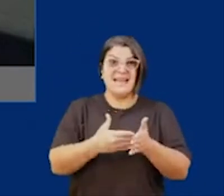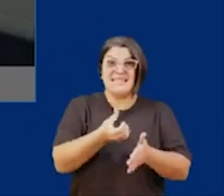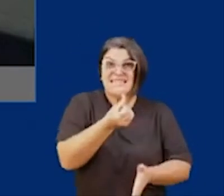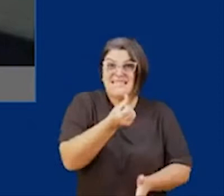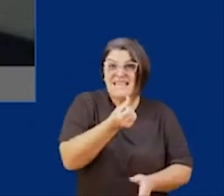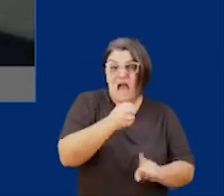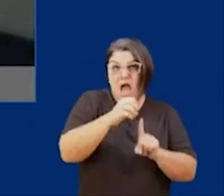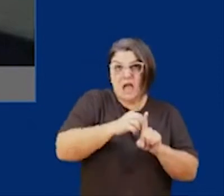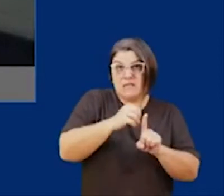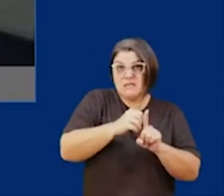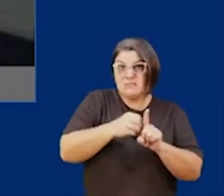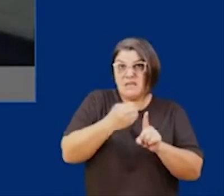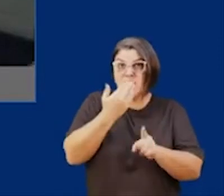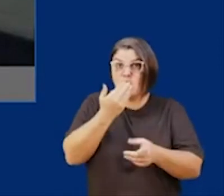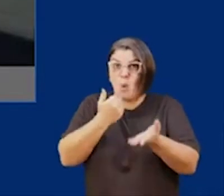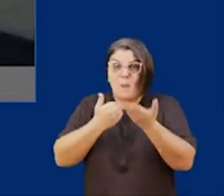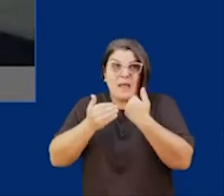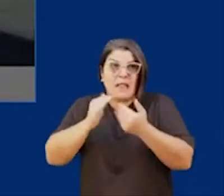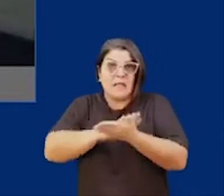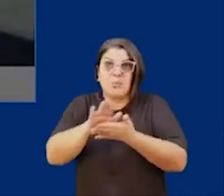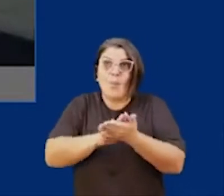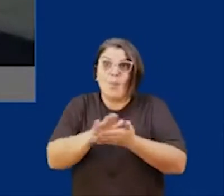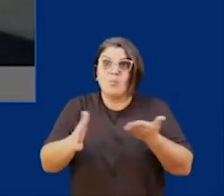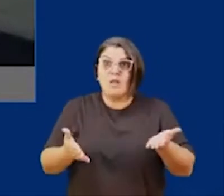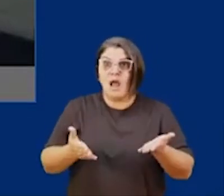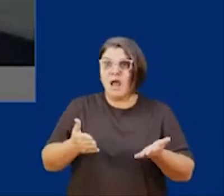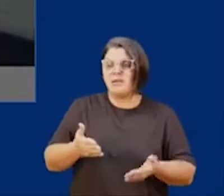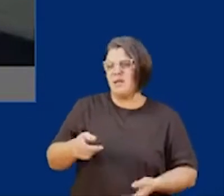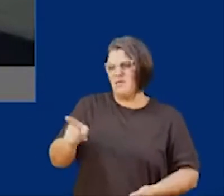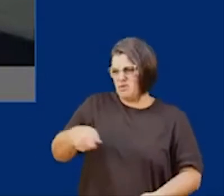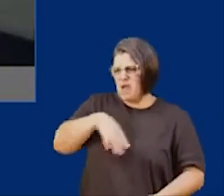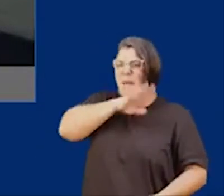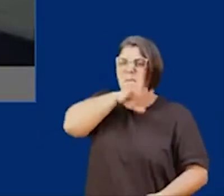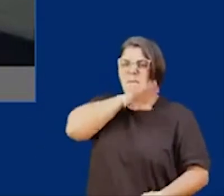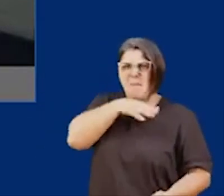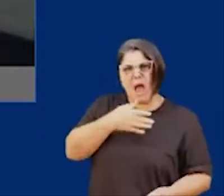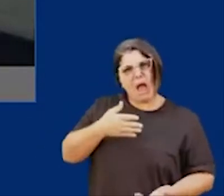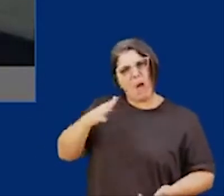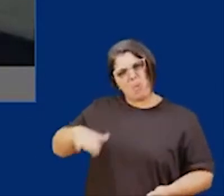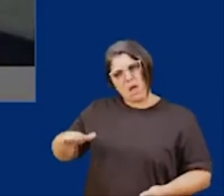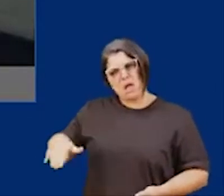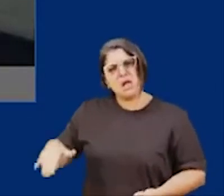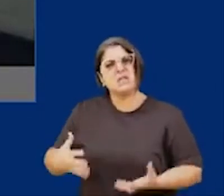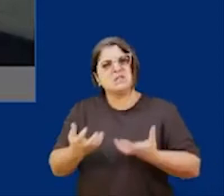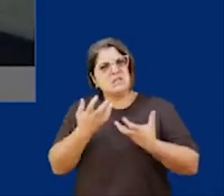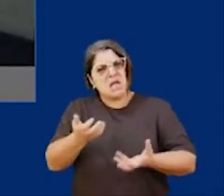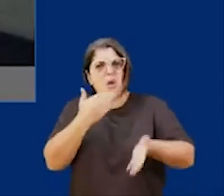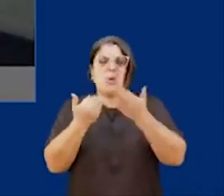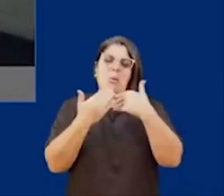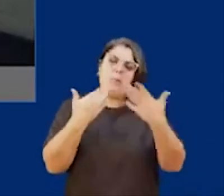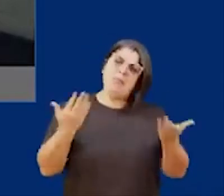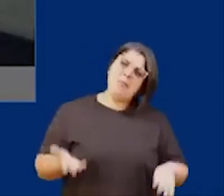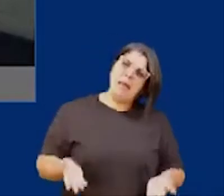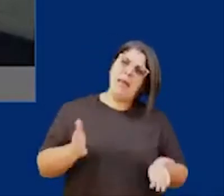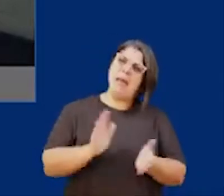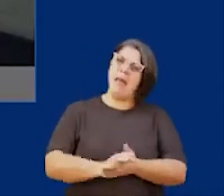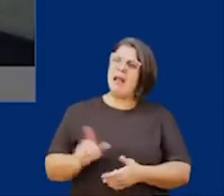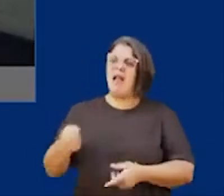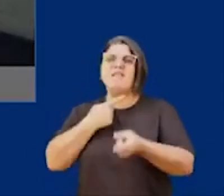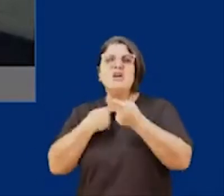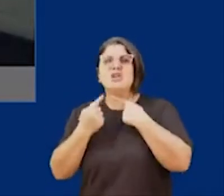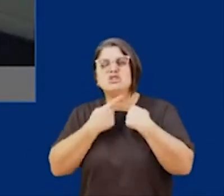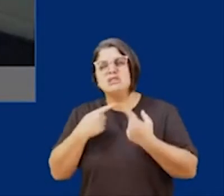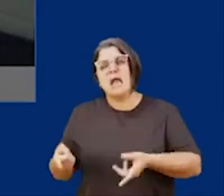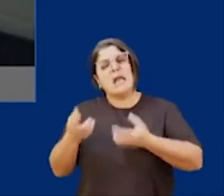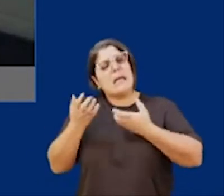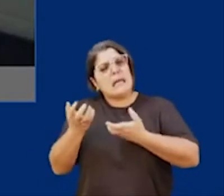o quanto a gente ouve como você é má, ele quer comer, ele tem vontade de comer, né, ele está com vontade, ele já está